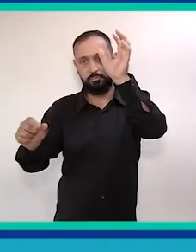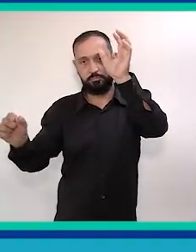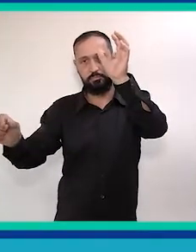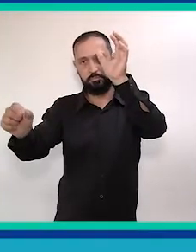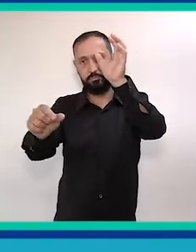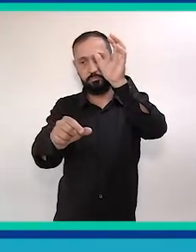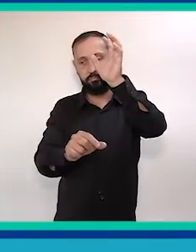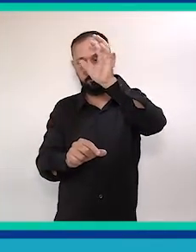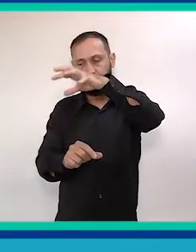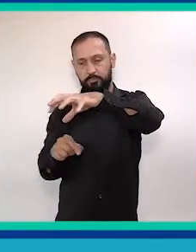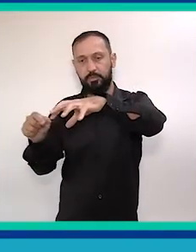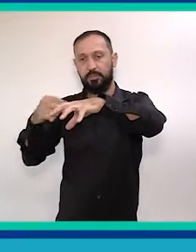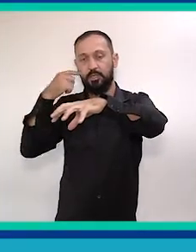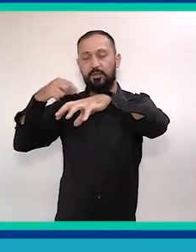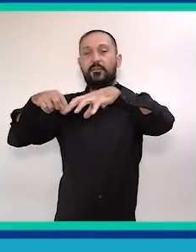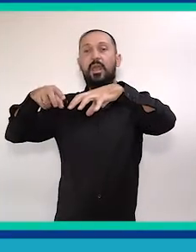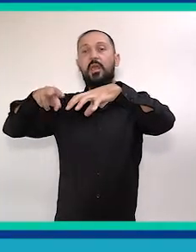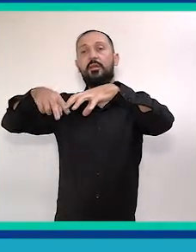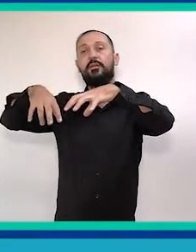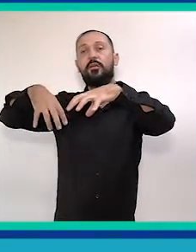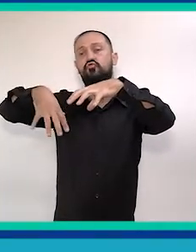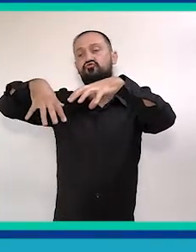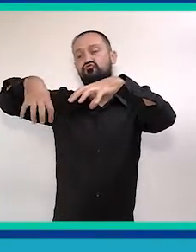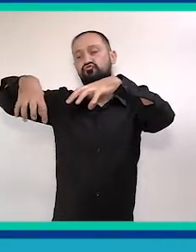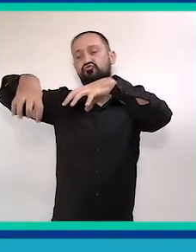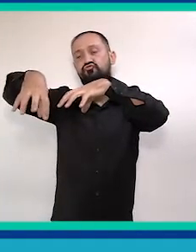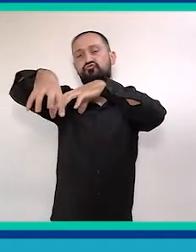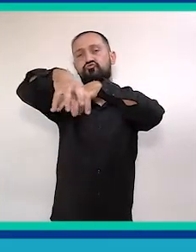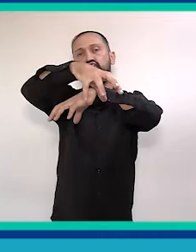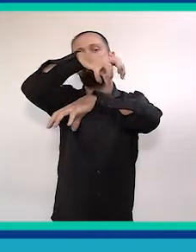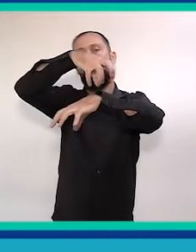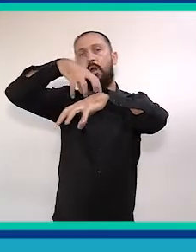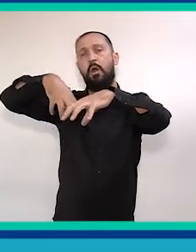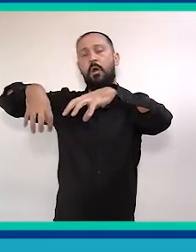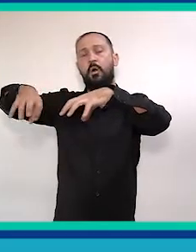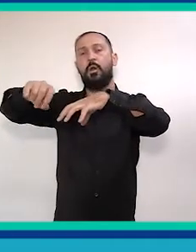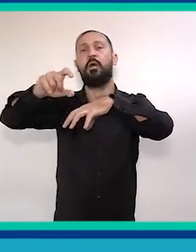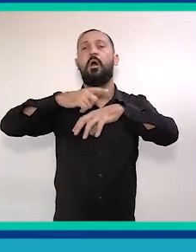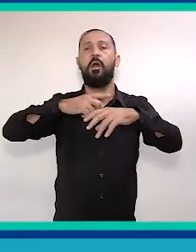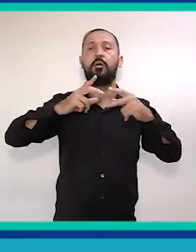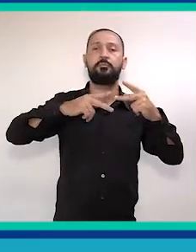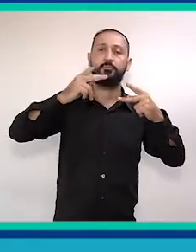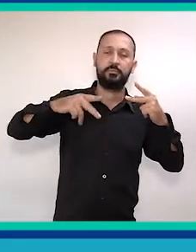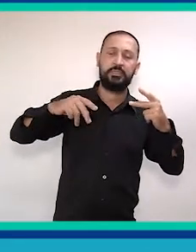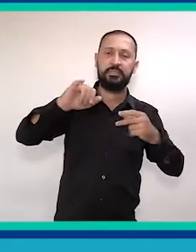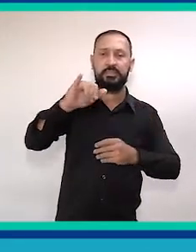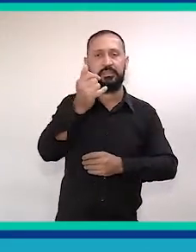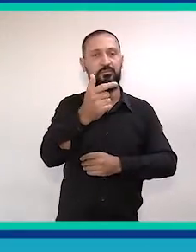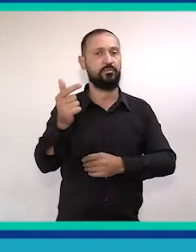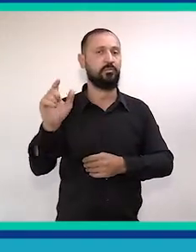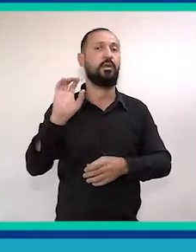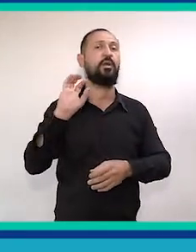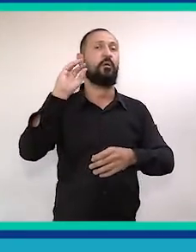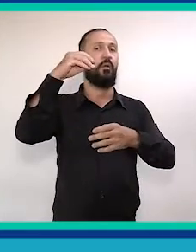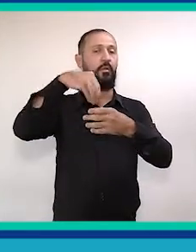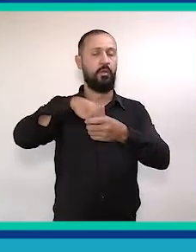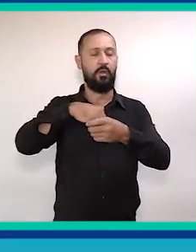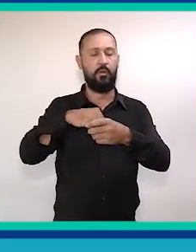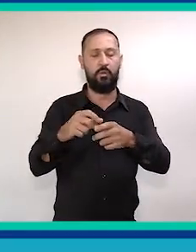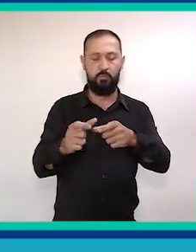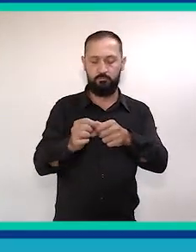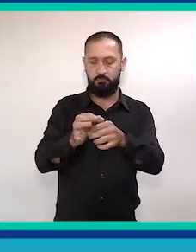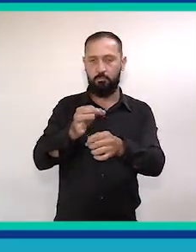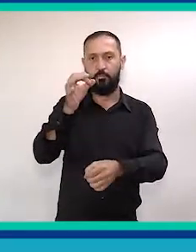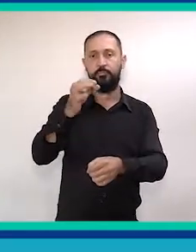de espectrofotômetro, e aí esse leitor vai saber me dizer se vai ter proteína ou se não vai ter